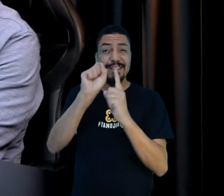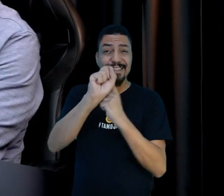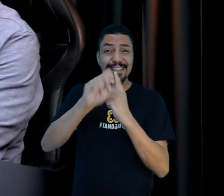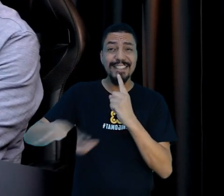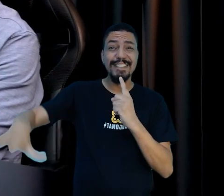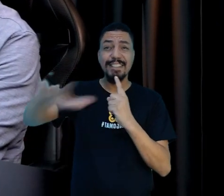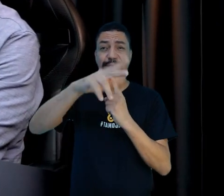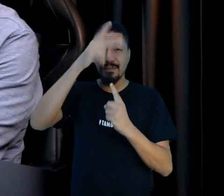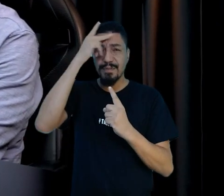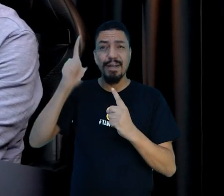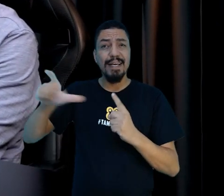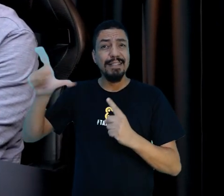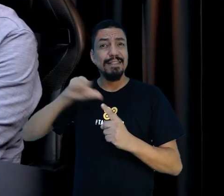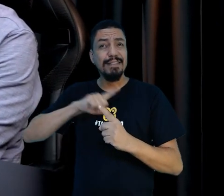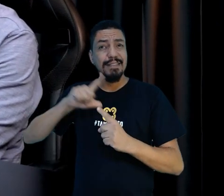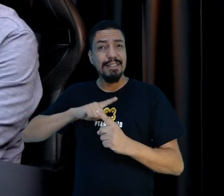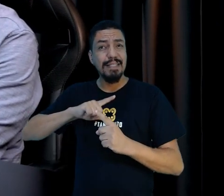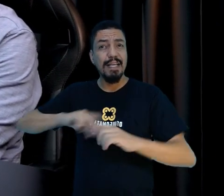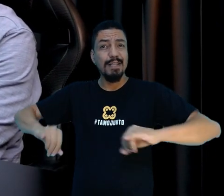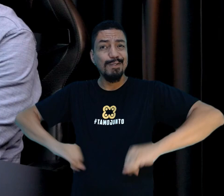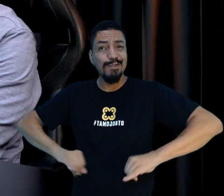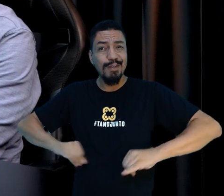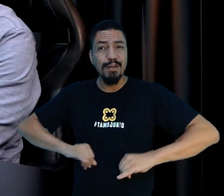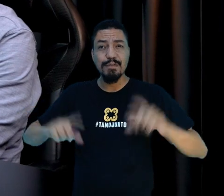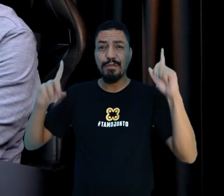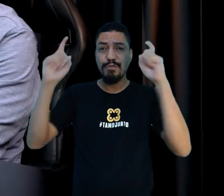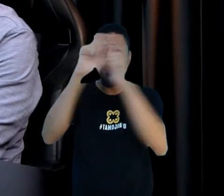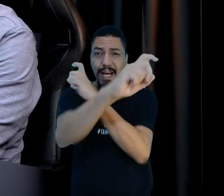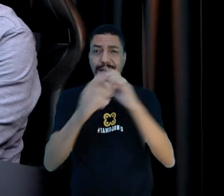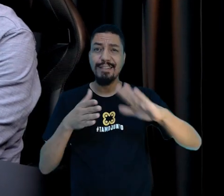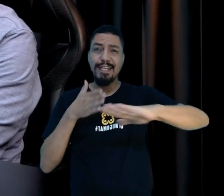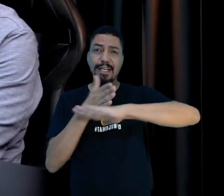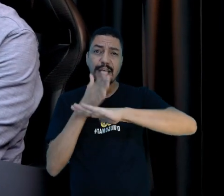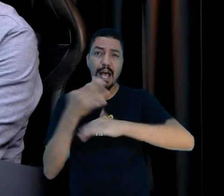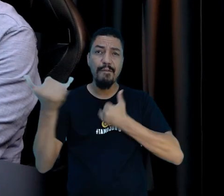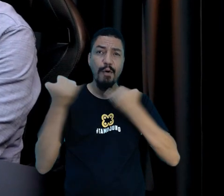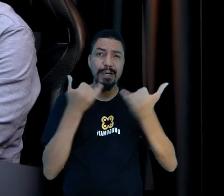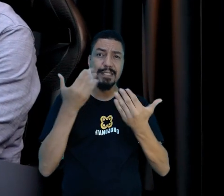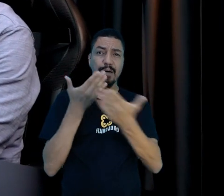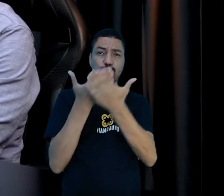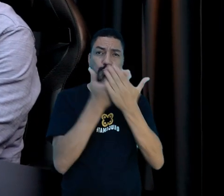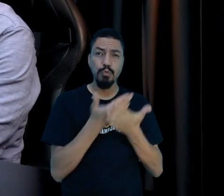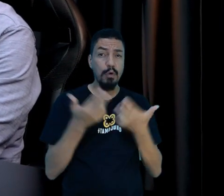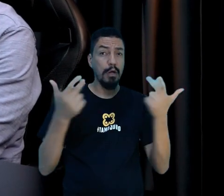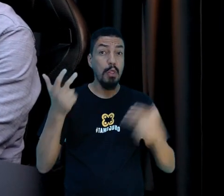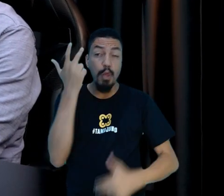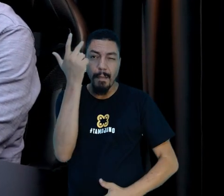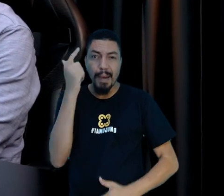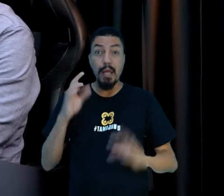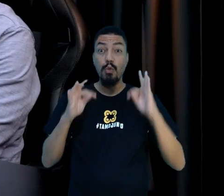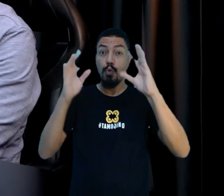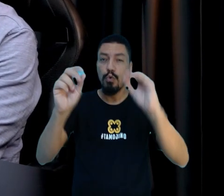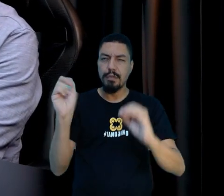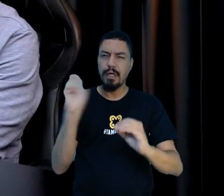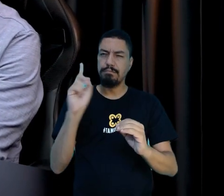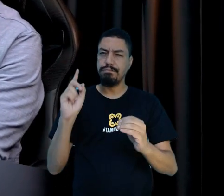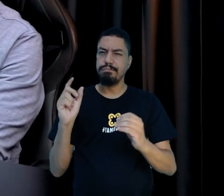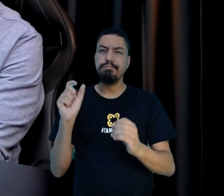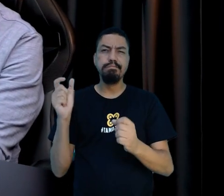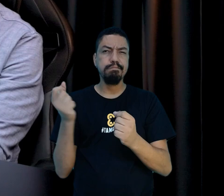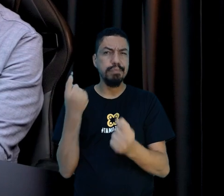socialmente essas pessoas já são mais vulneráveis, né? Tem menos condições, tem menos acesso, em geral, né? Obviamente não são todos.